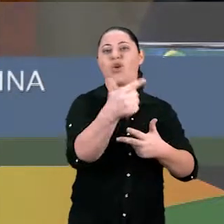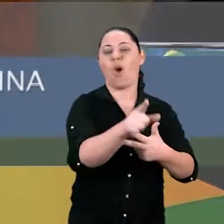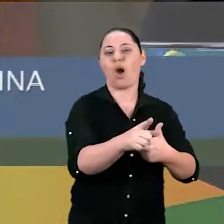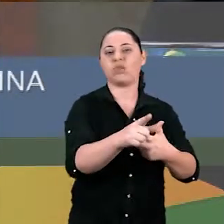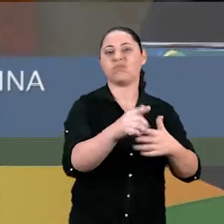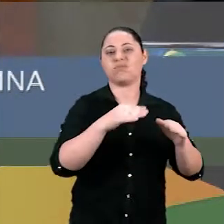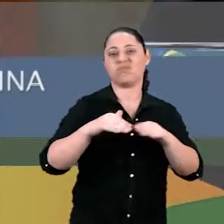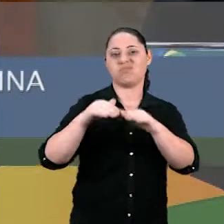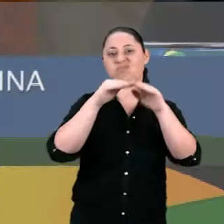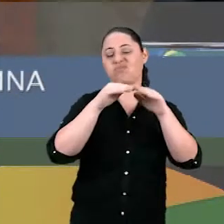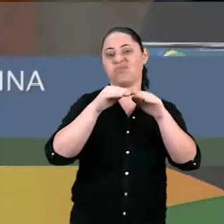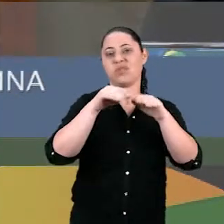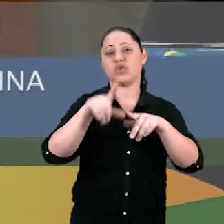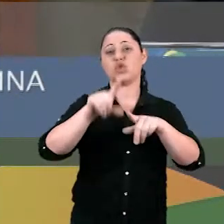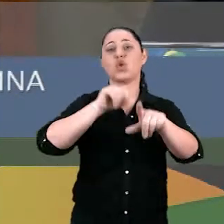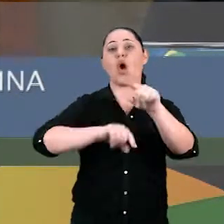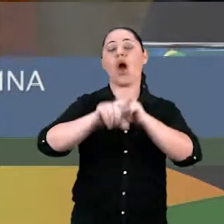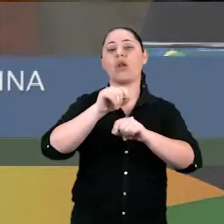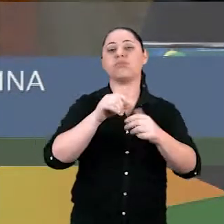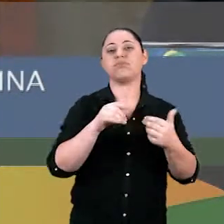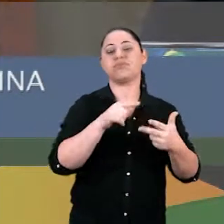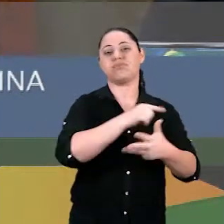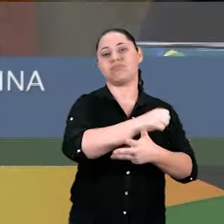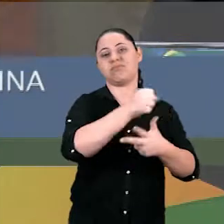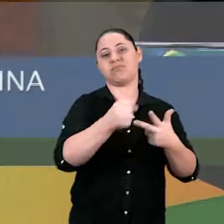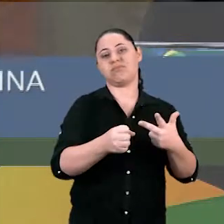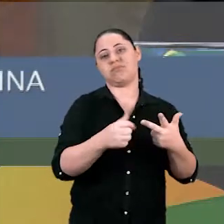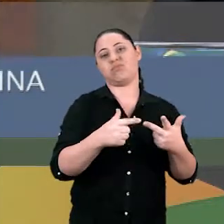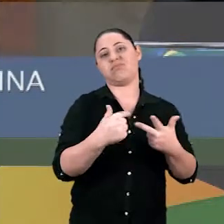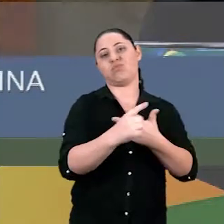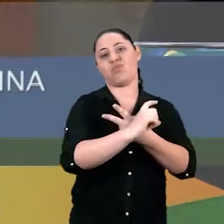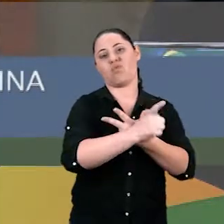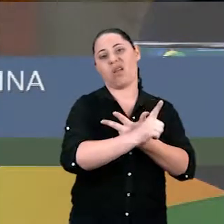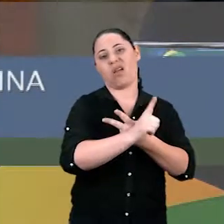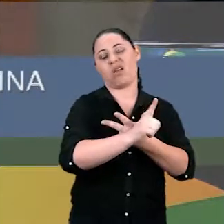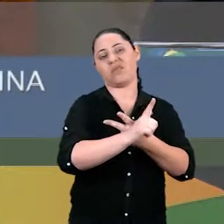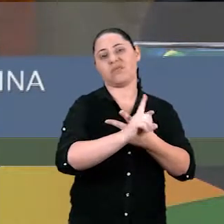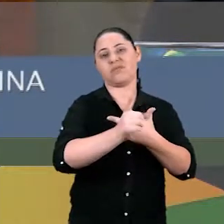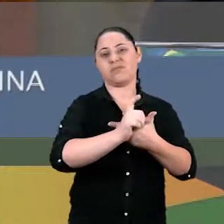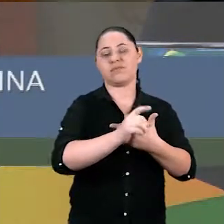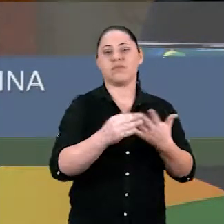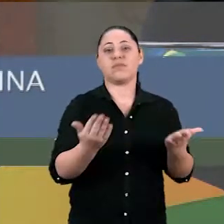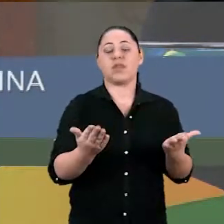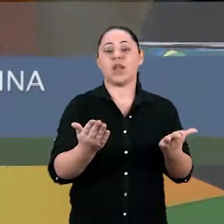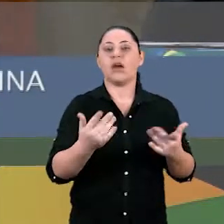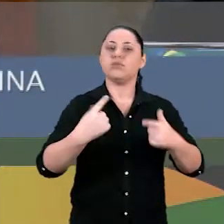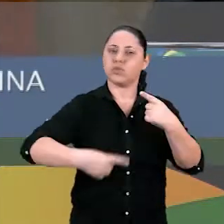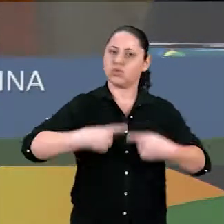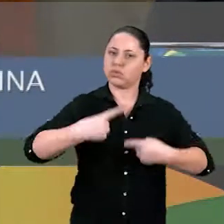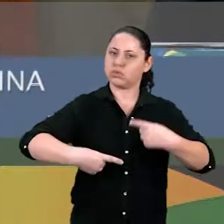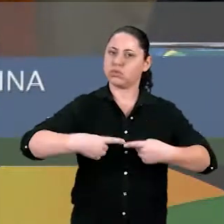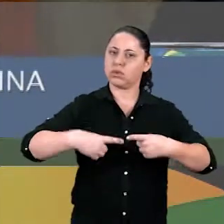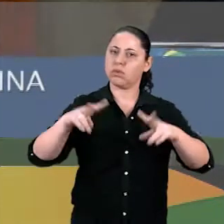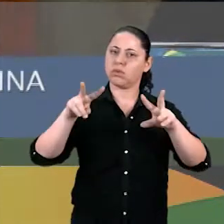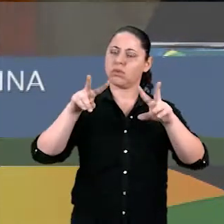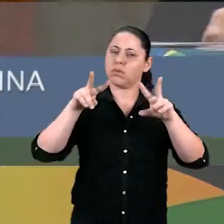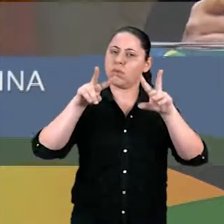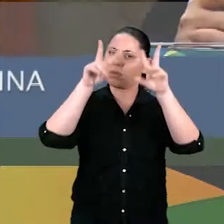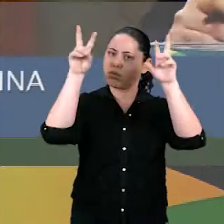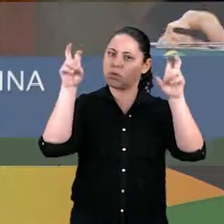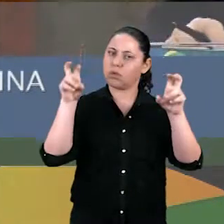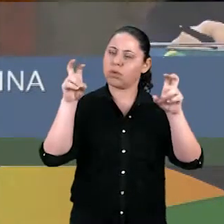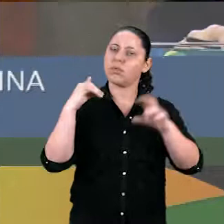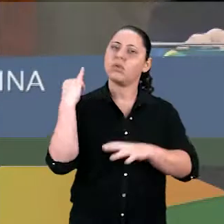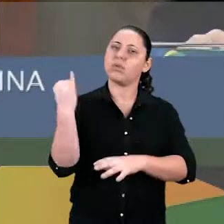são democraticamente eleitos, essa discussão política é uma discussão política que é importante